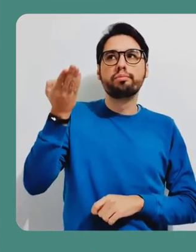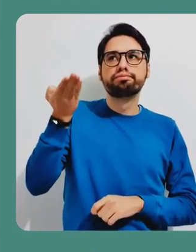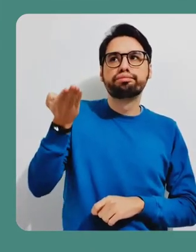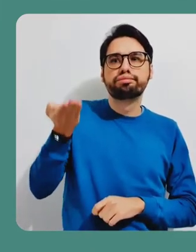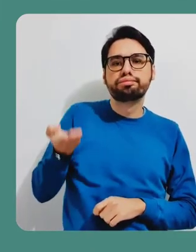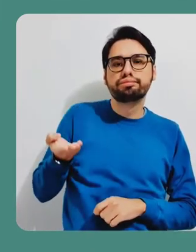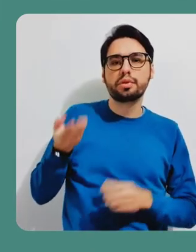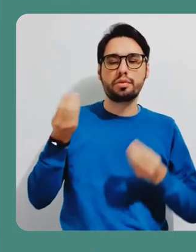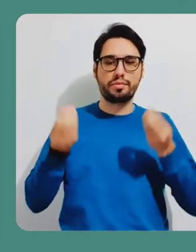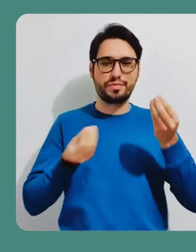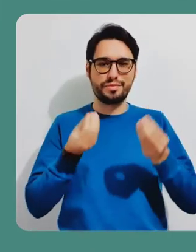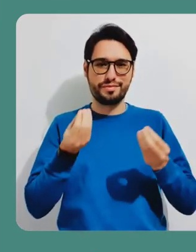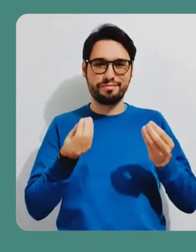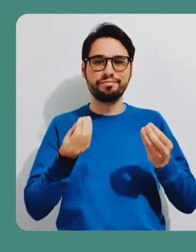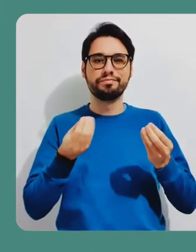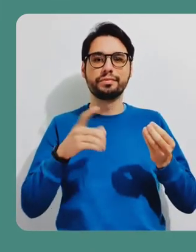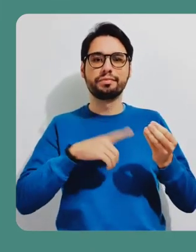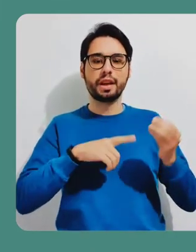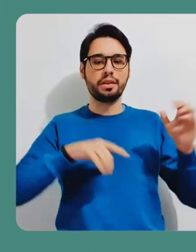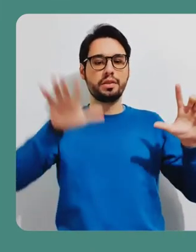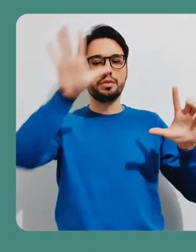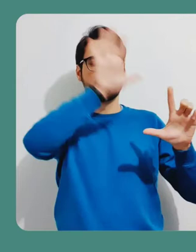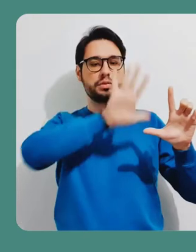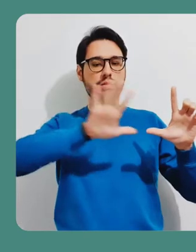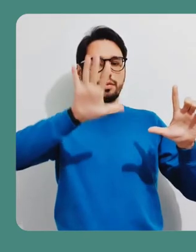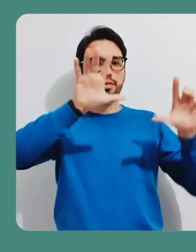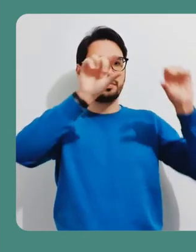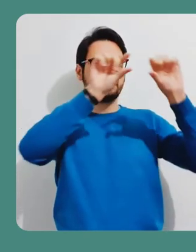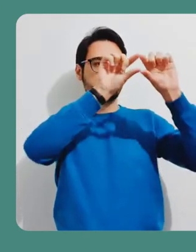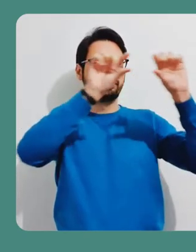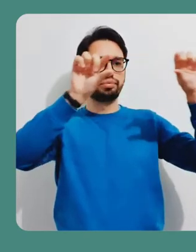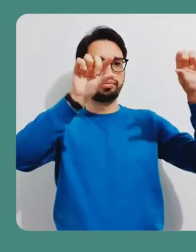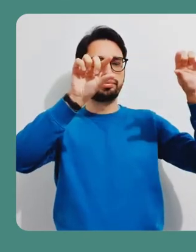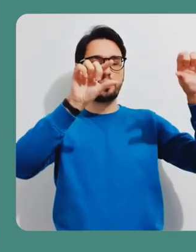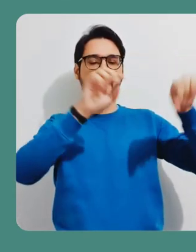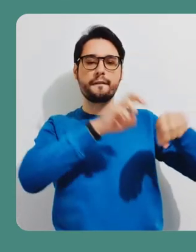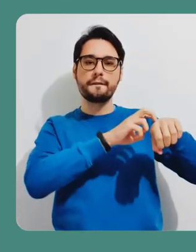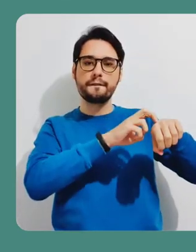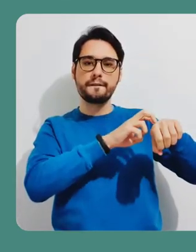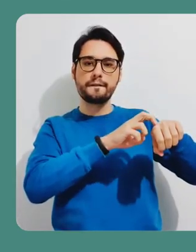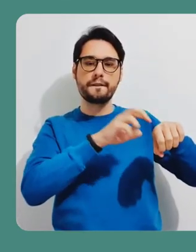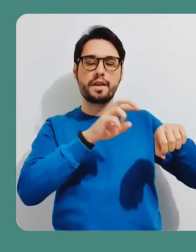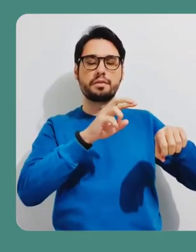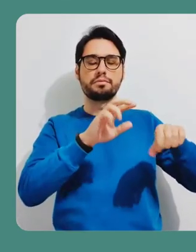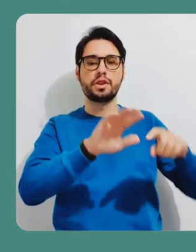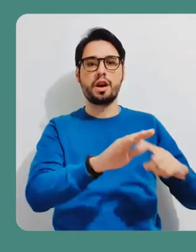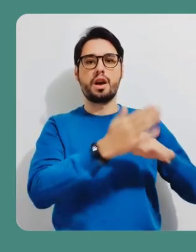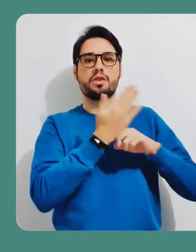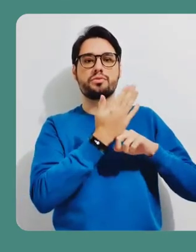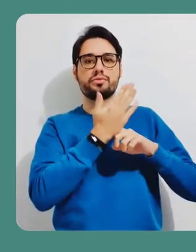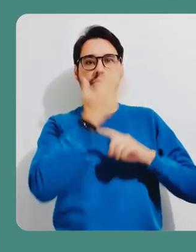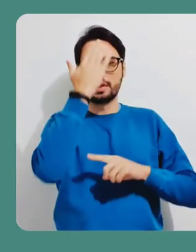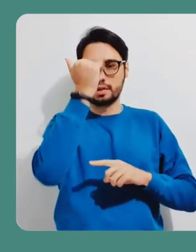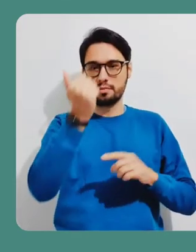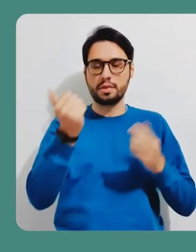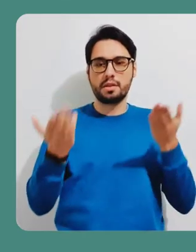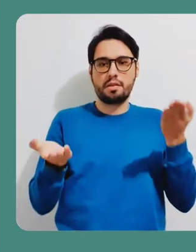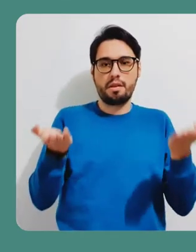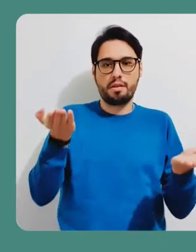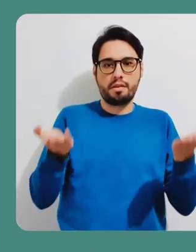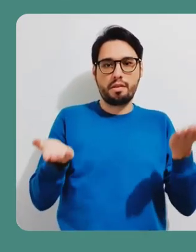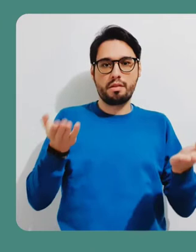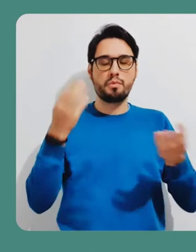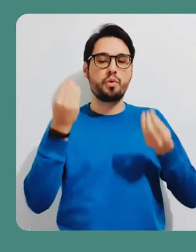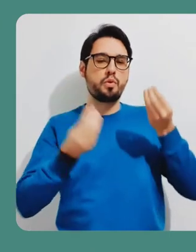caixa de som ou até mesmo se você está utilizando o fone de ouvido você pode ter a impressão de que aquele som está alto